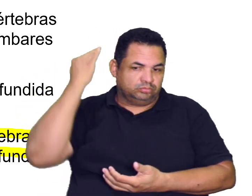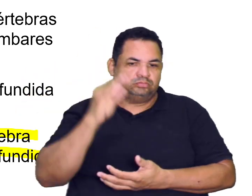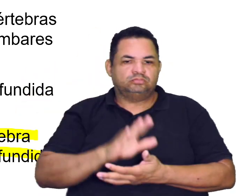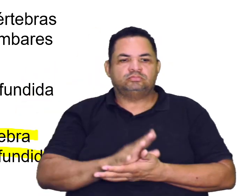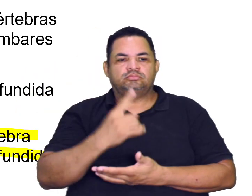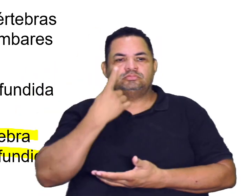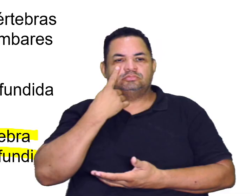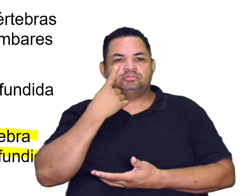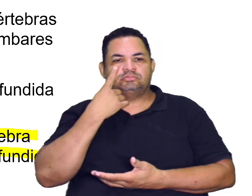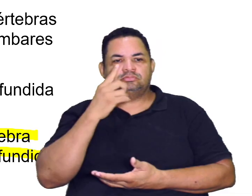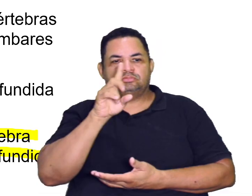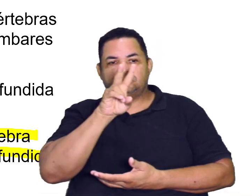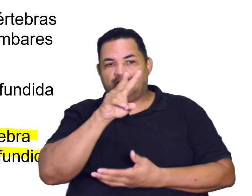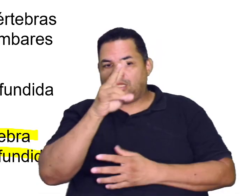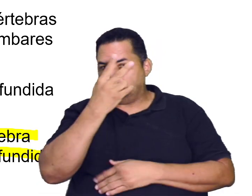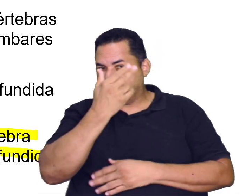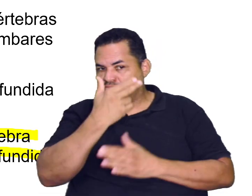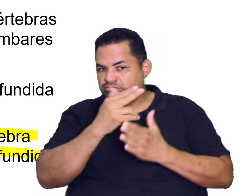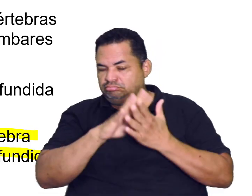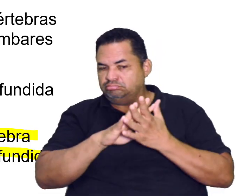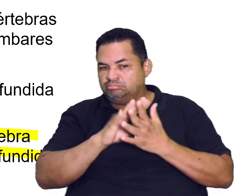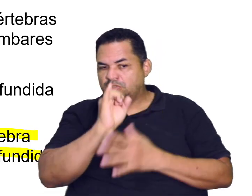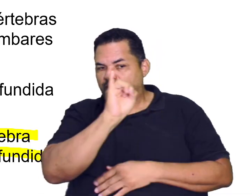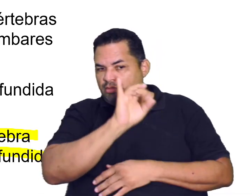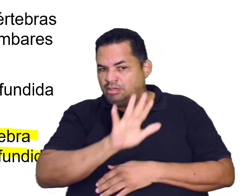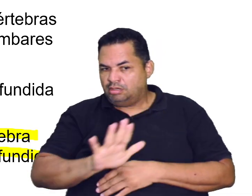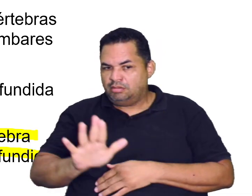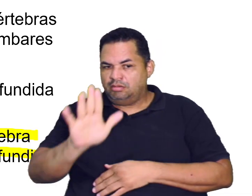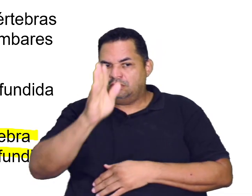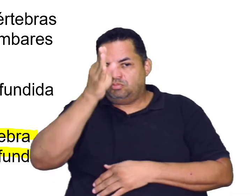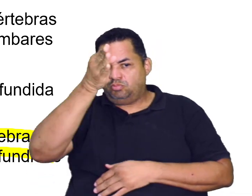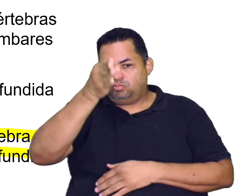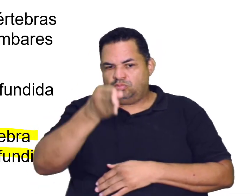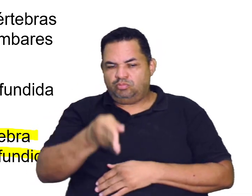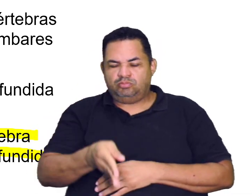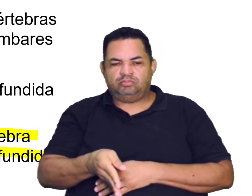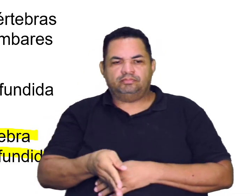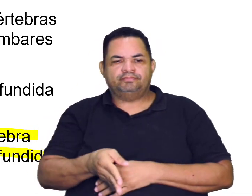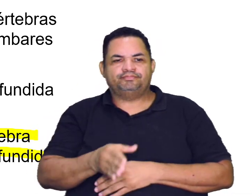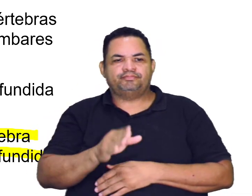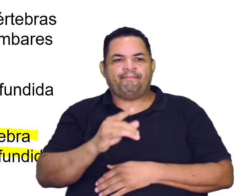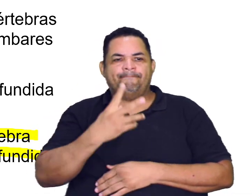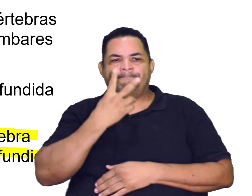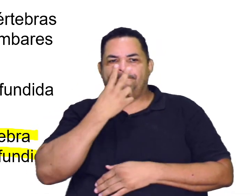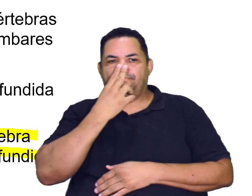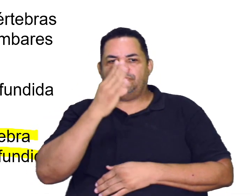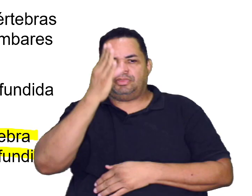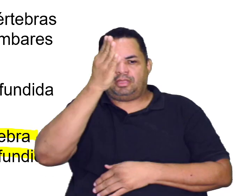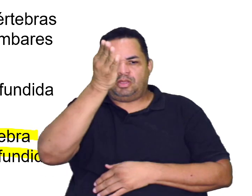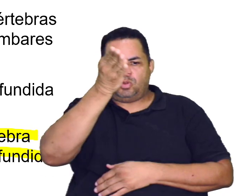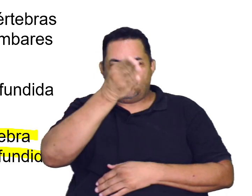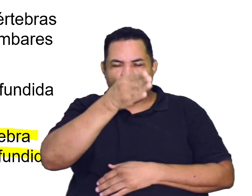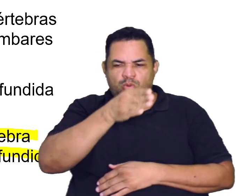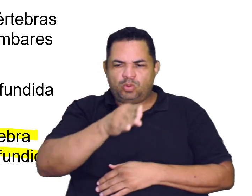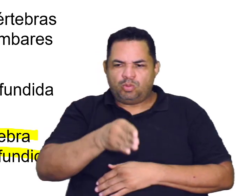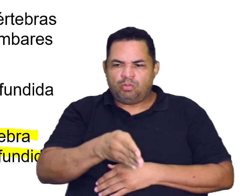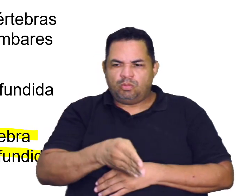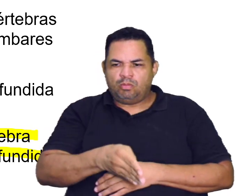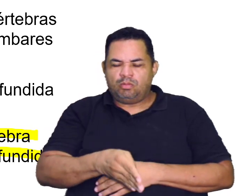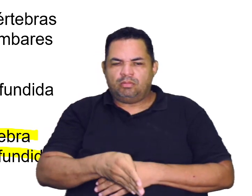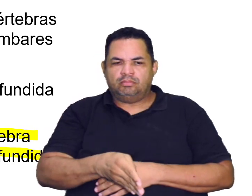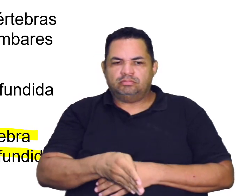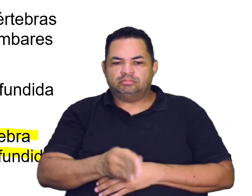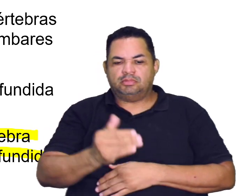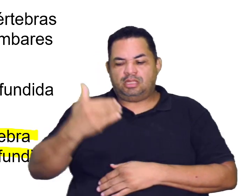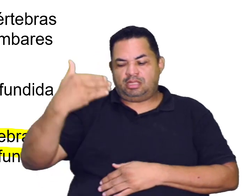uma vista lateral e a gente percebe que essa coluna ela forma assim uma espécie de um S, né? Se eu olhasse